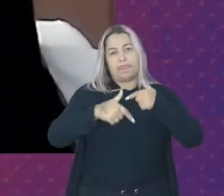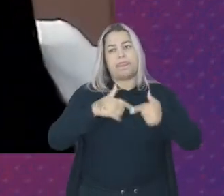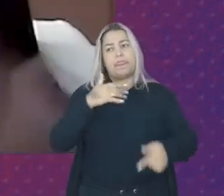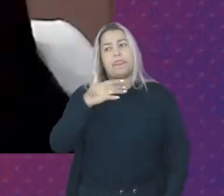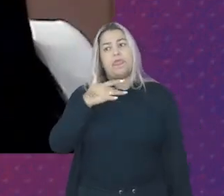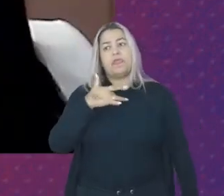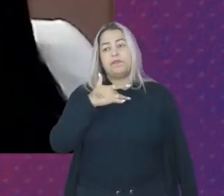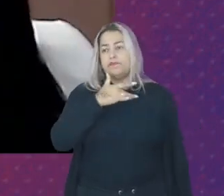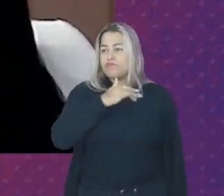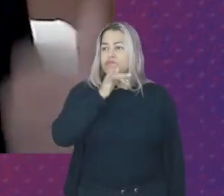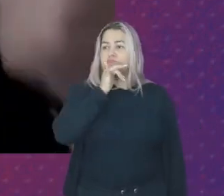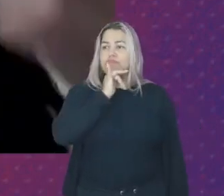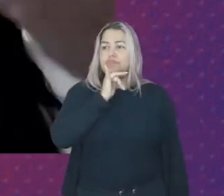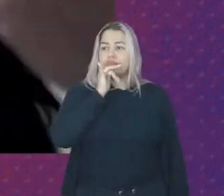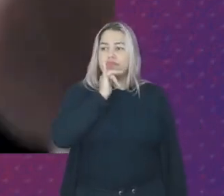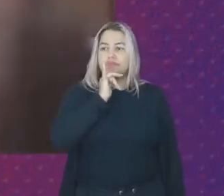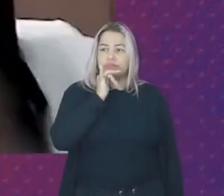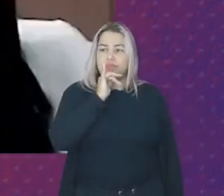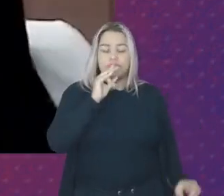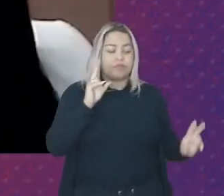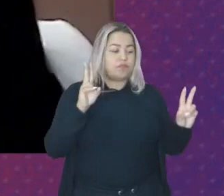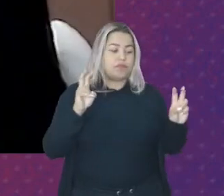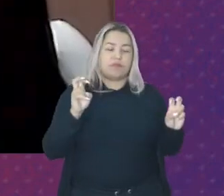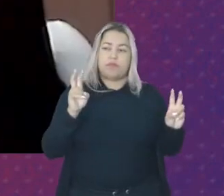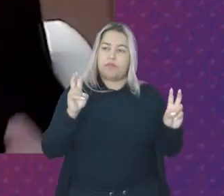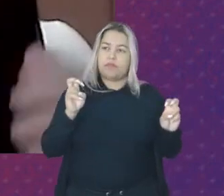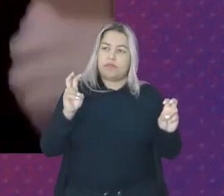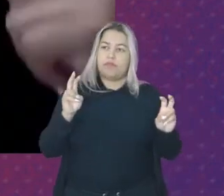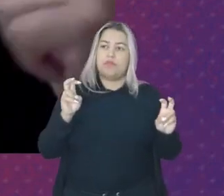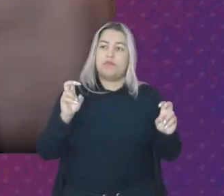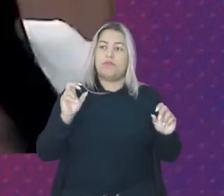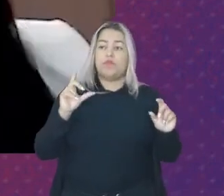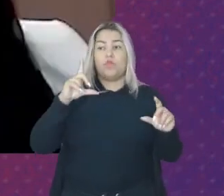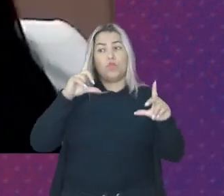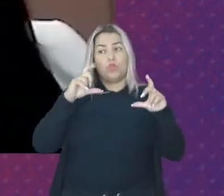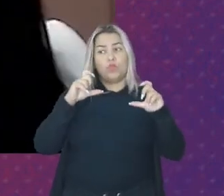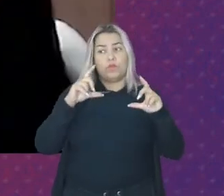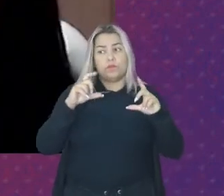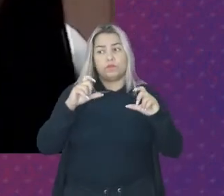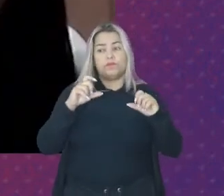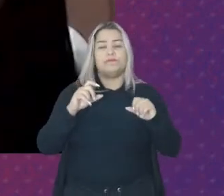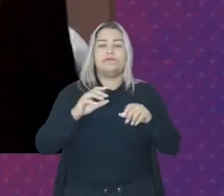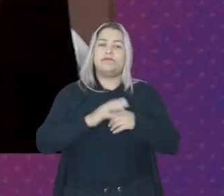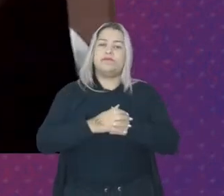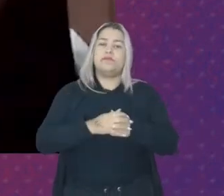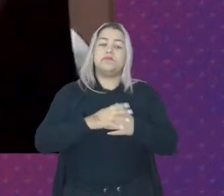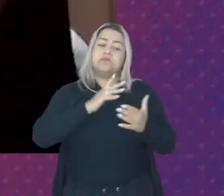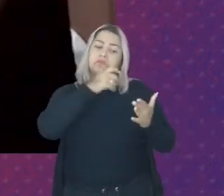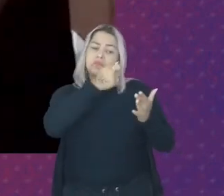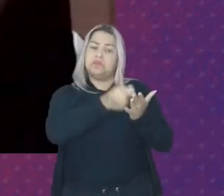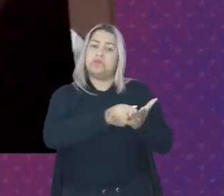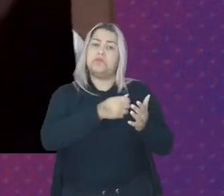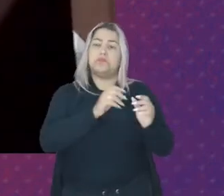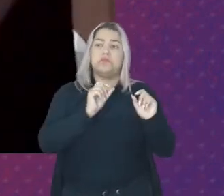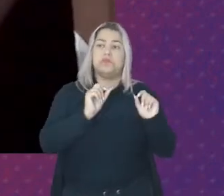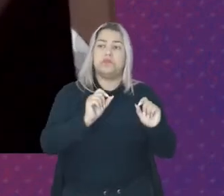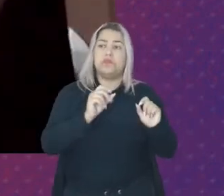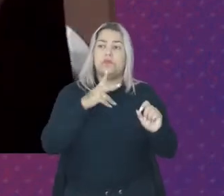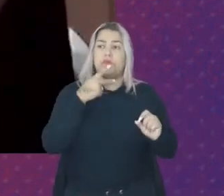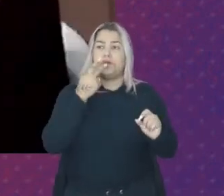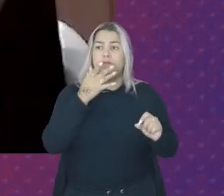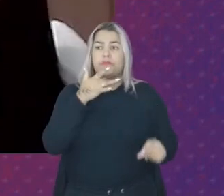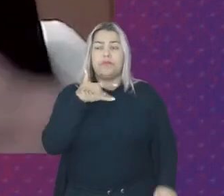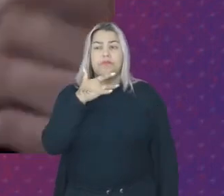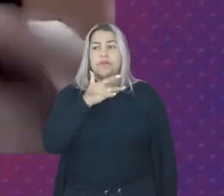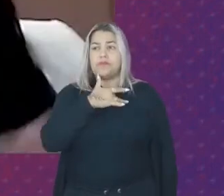através, por exemplo, né, no caso de um candidato temático, de uma foto, você pode cobrar, você pode falar de